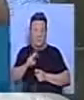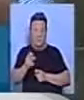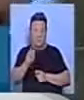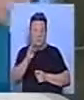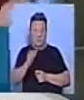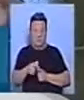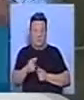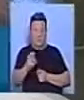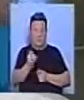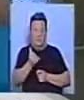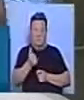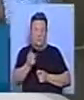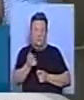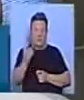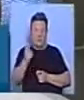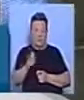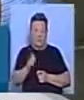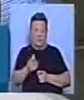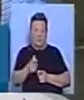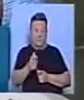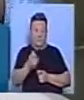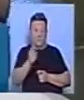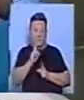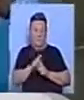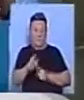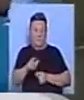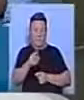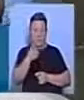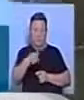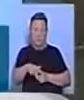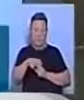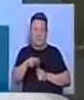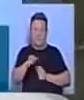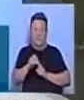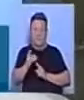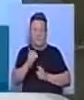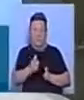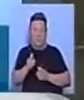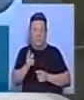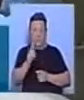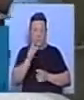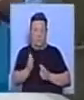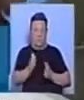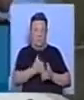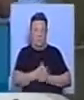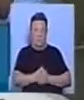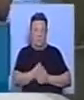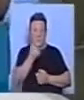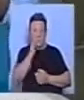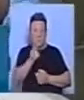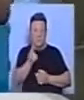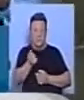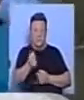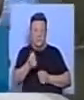há 250 anos do pasto um lado e do outro uma espécie de uma